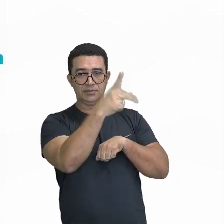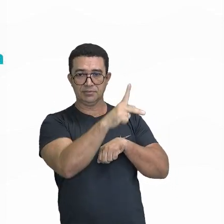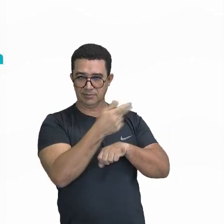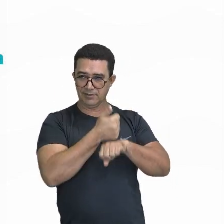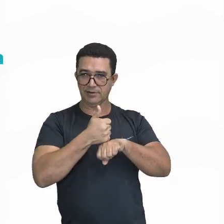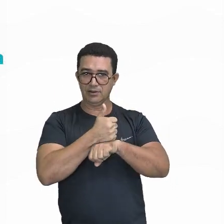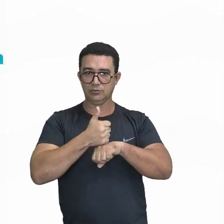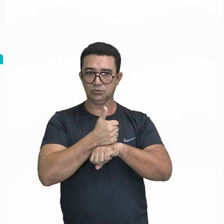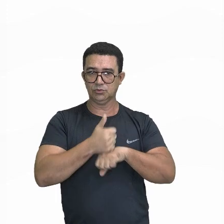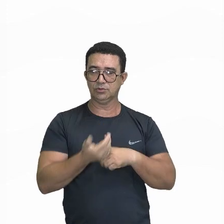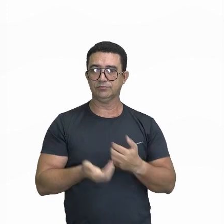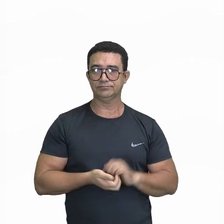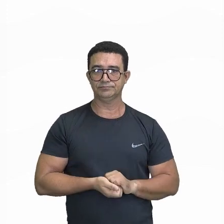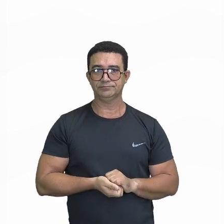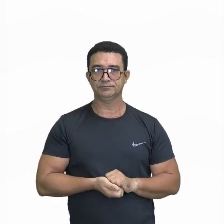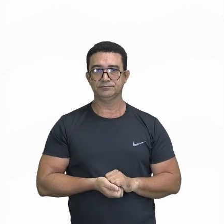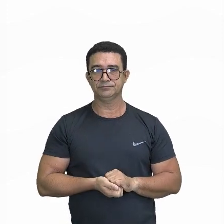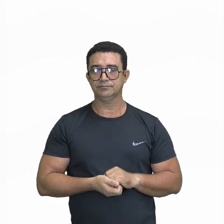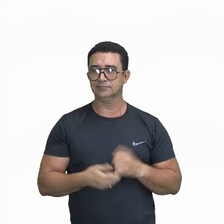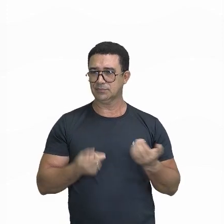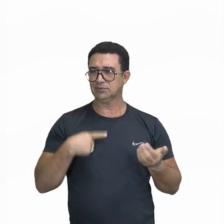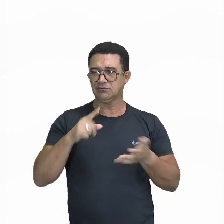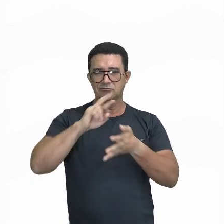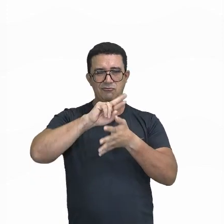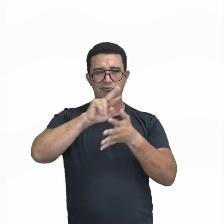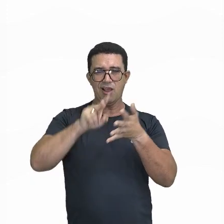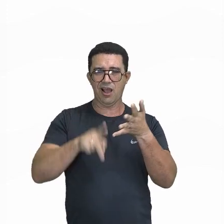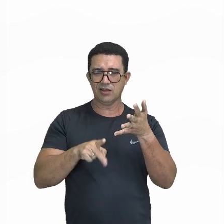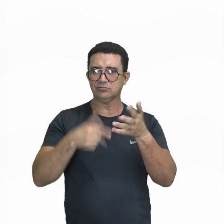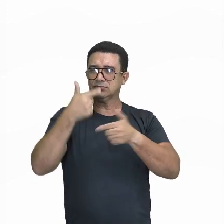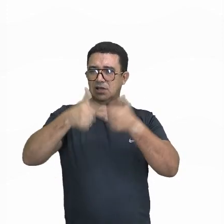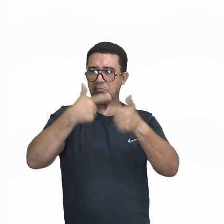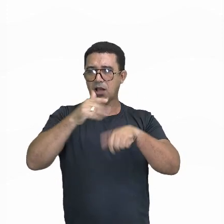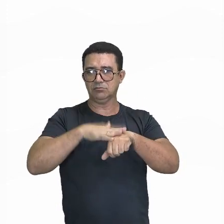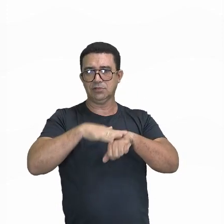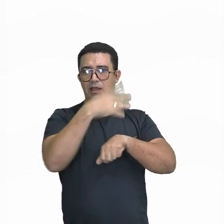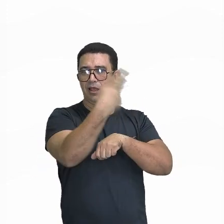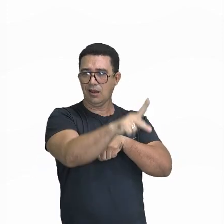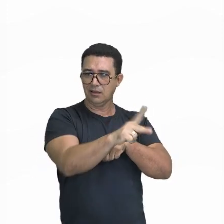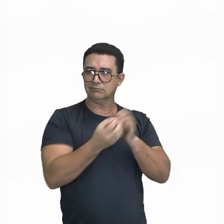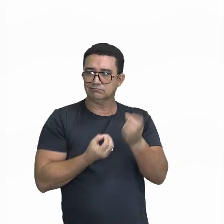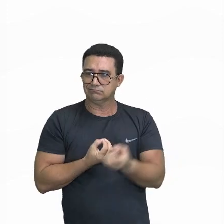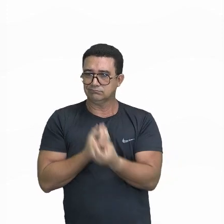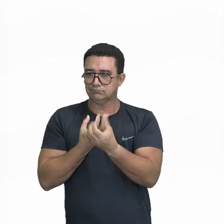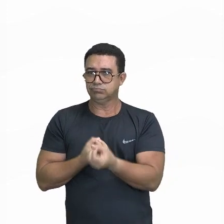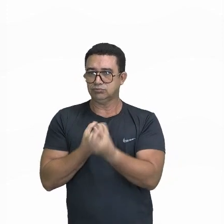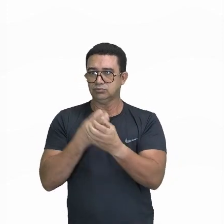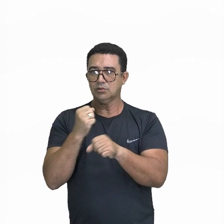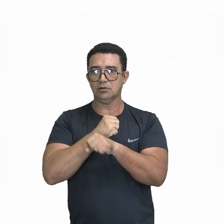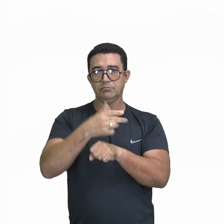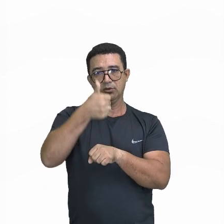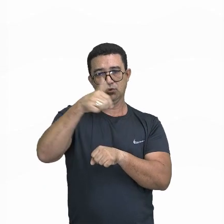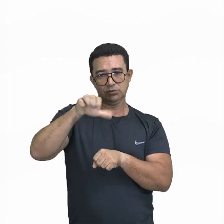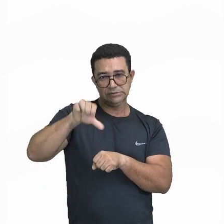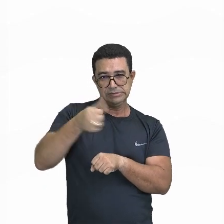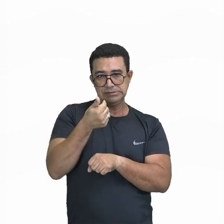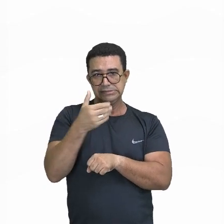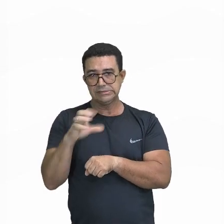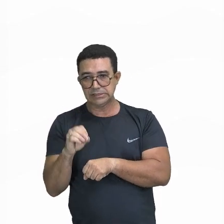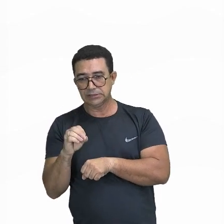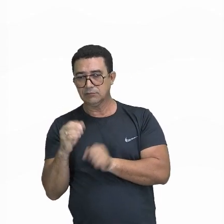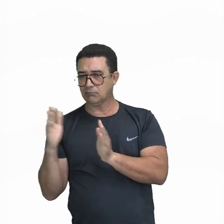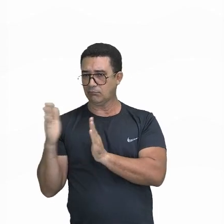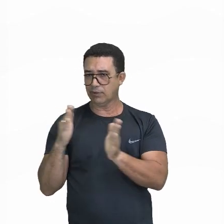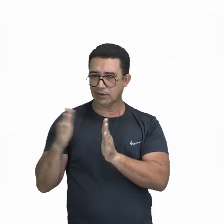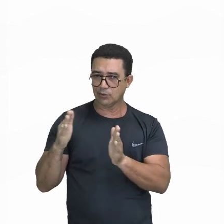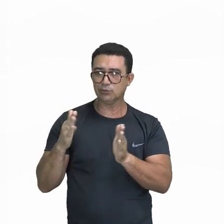Os Bichos, é uma série de esculturas produzida por Lígia Clark a partir de 1960, no período em que a artista,